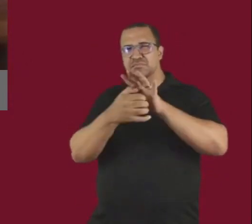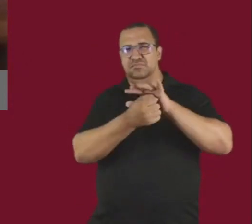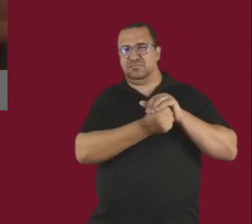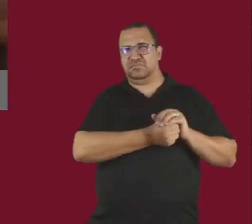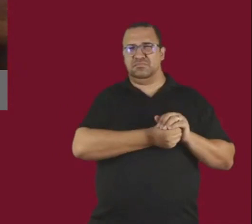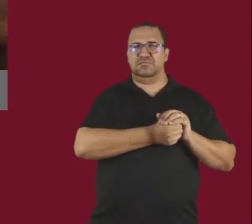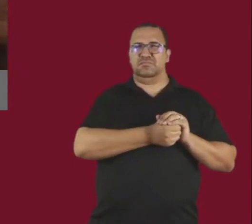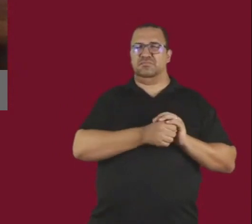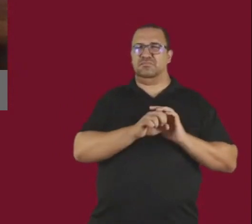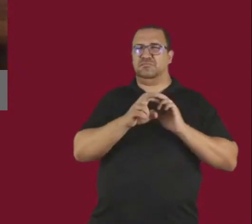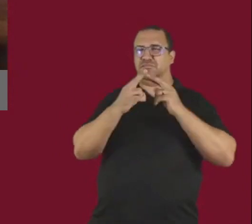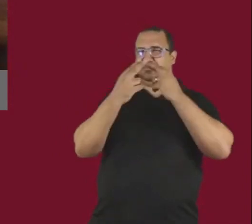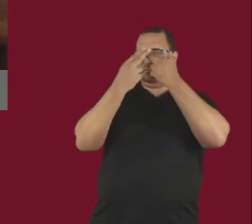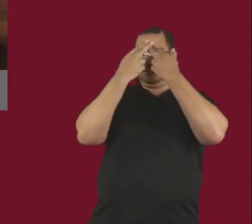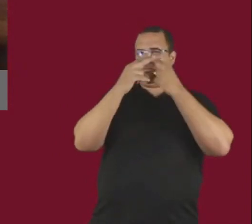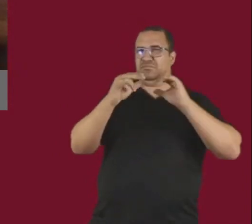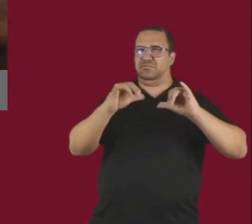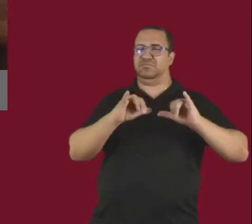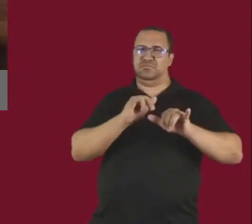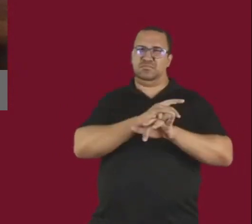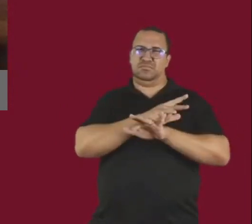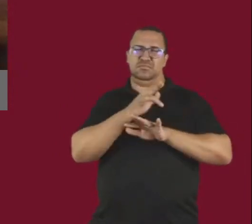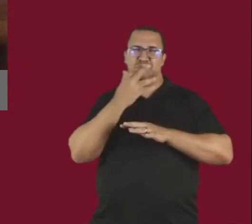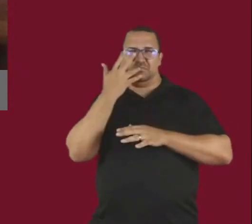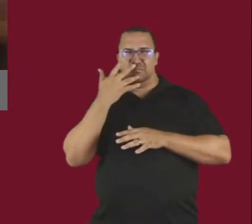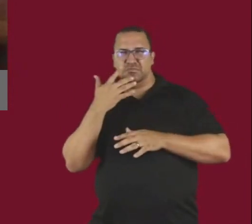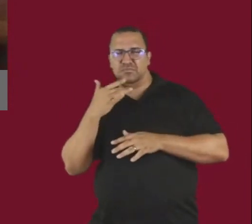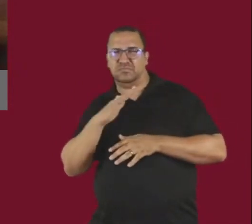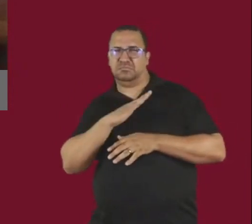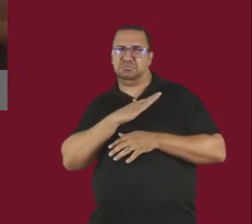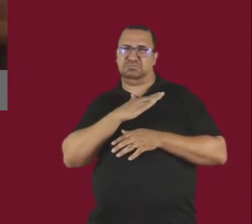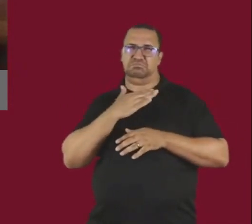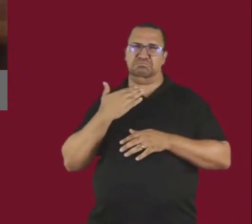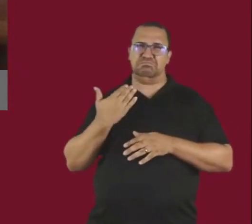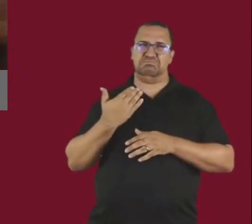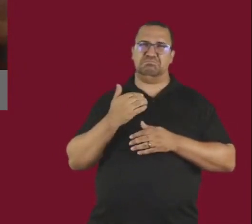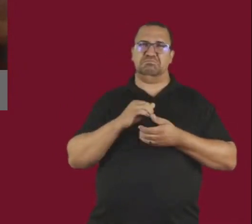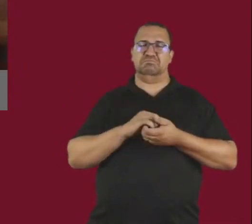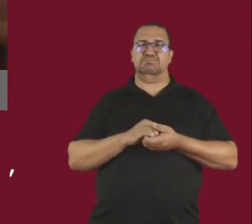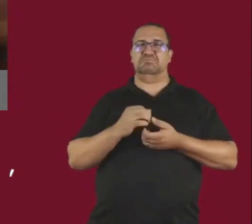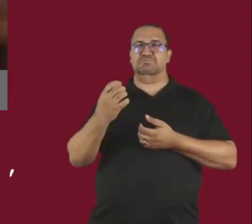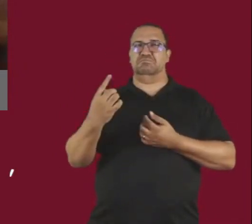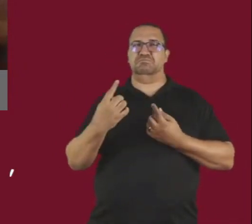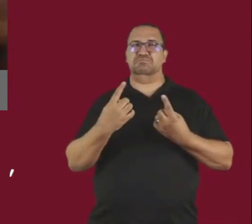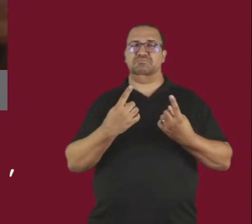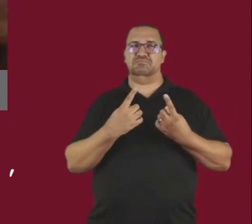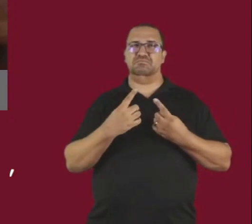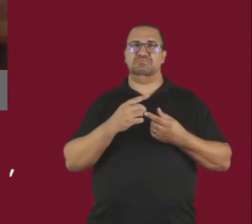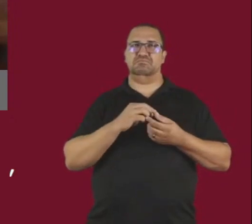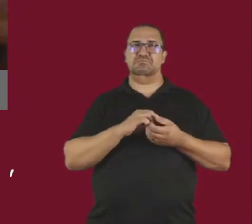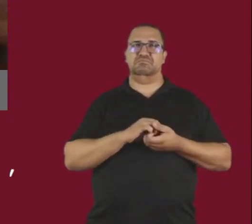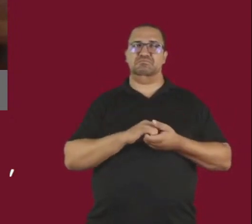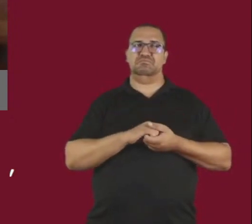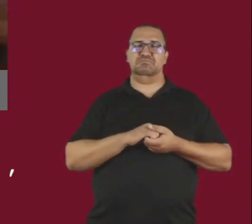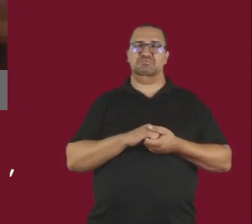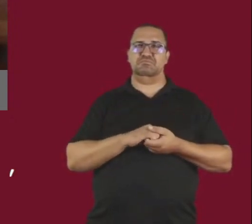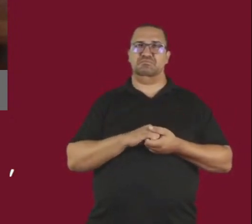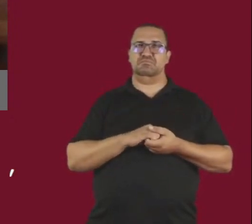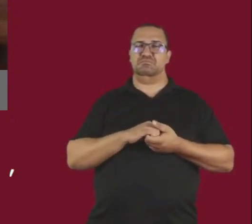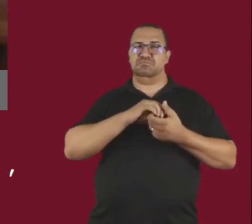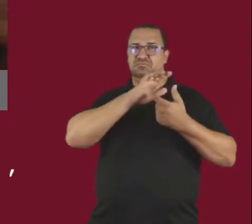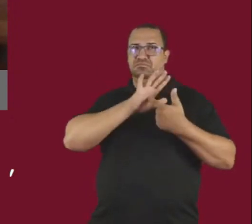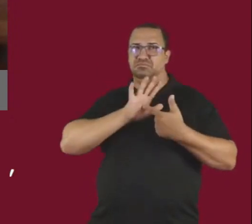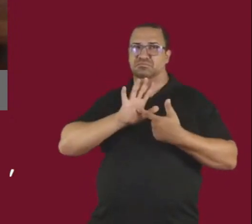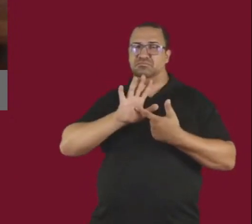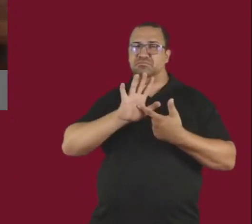torturadas, mortas, inclusive crianças pequenas. E ele veio para cá e para inaugurar as obras da